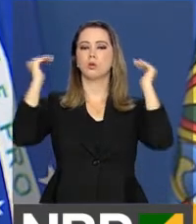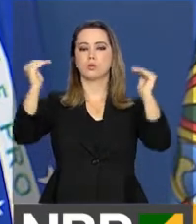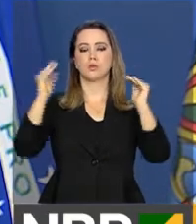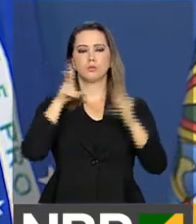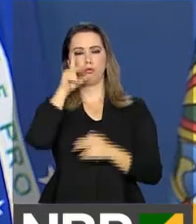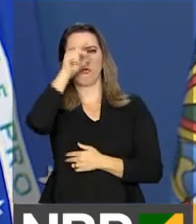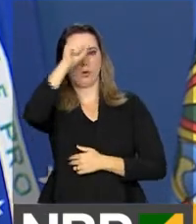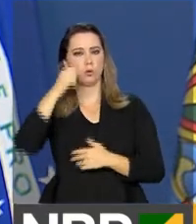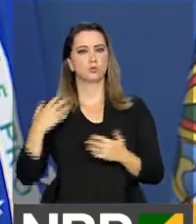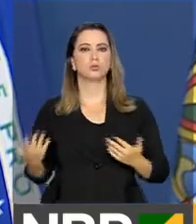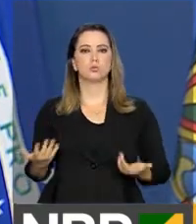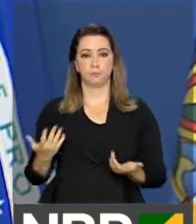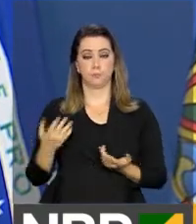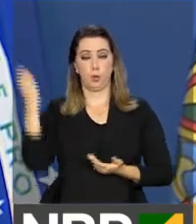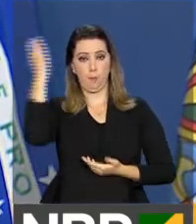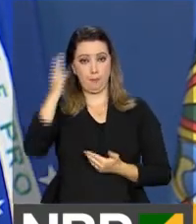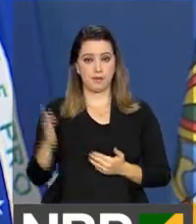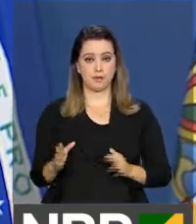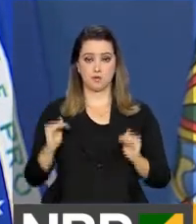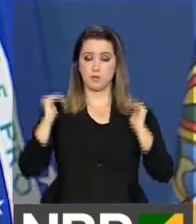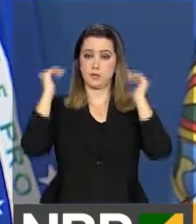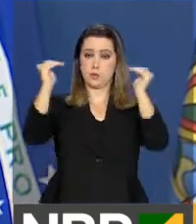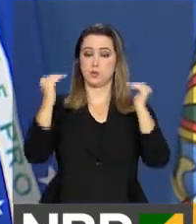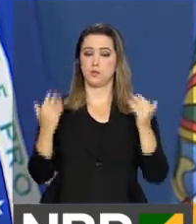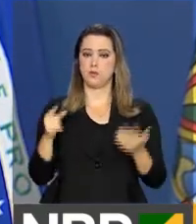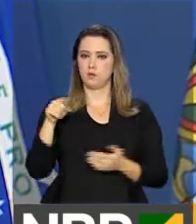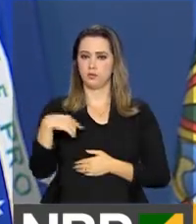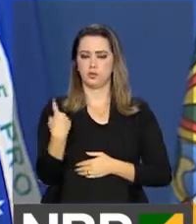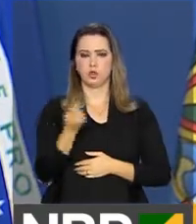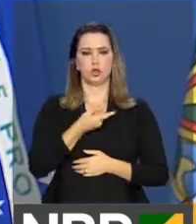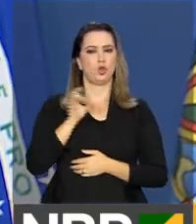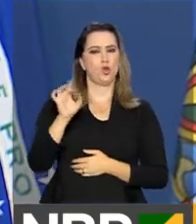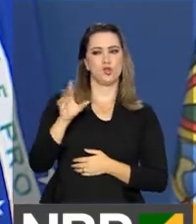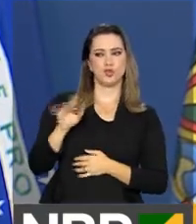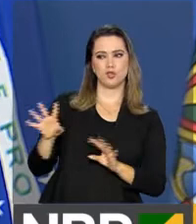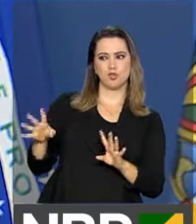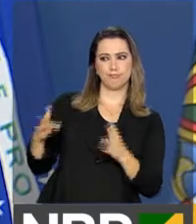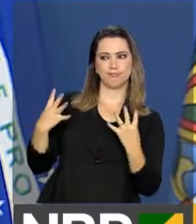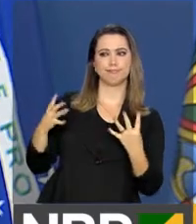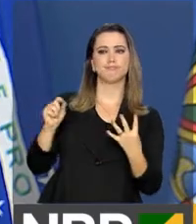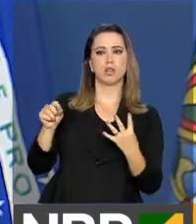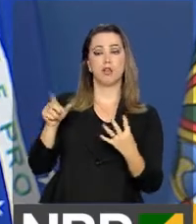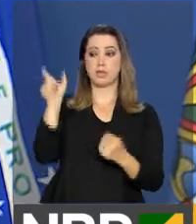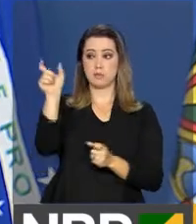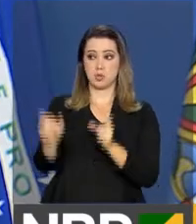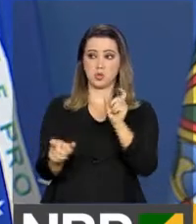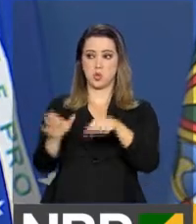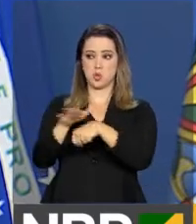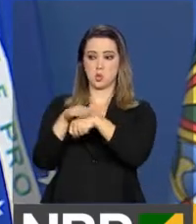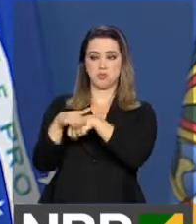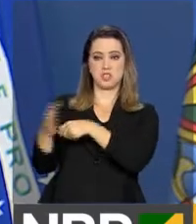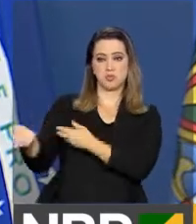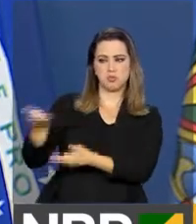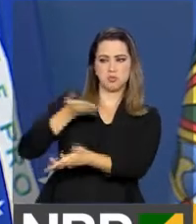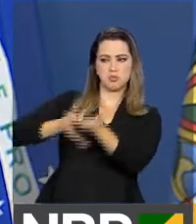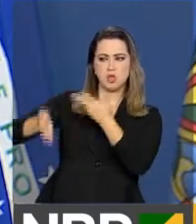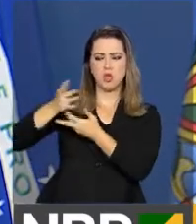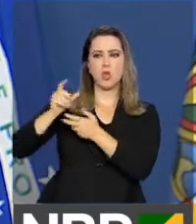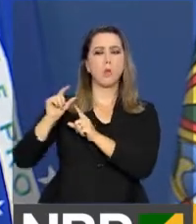fortalecida aliás só ouvimos dos nossos interlocutores e da voz